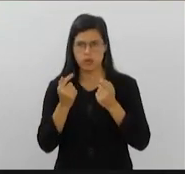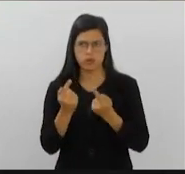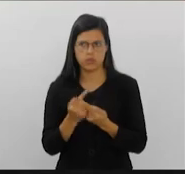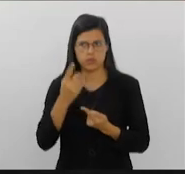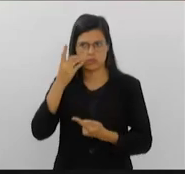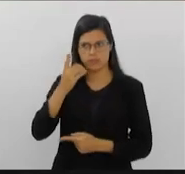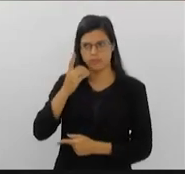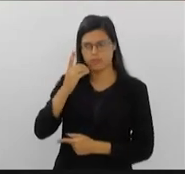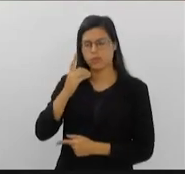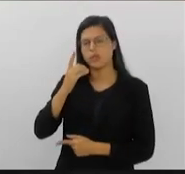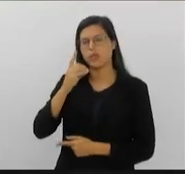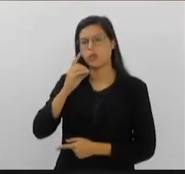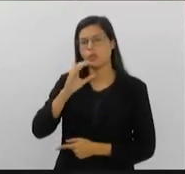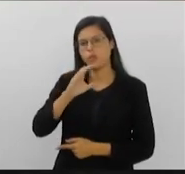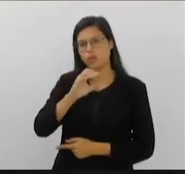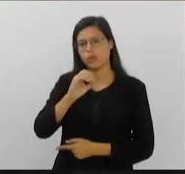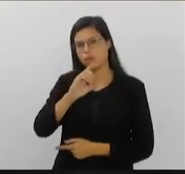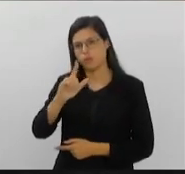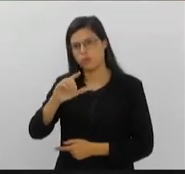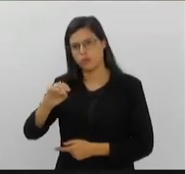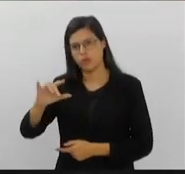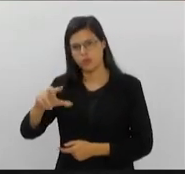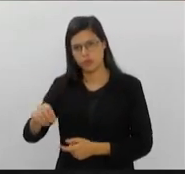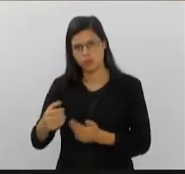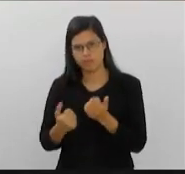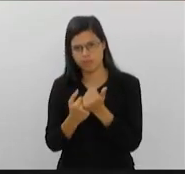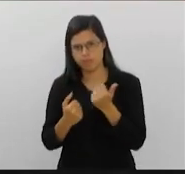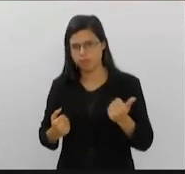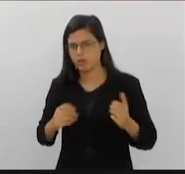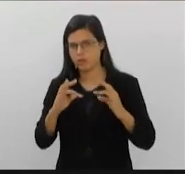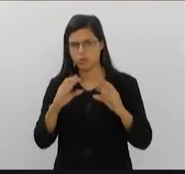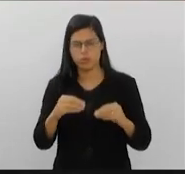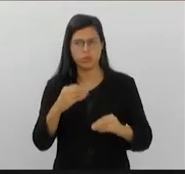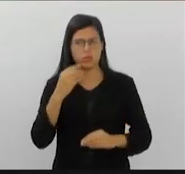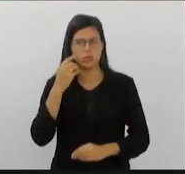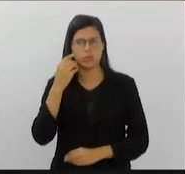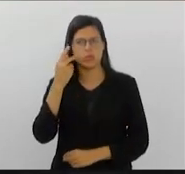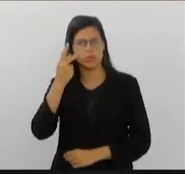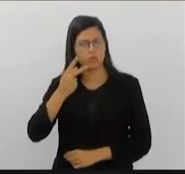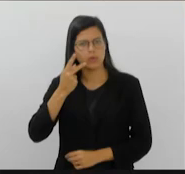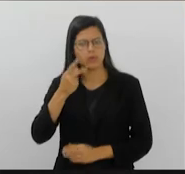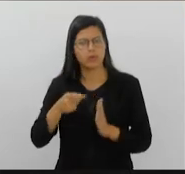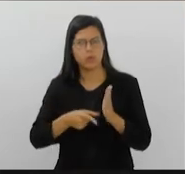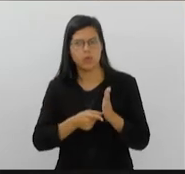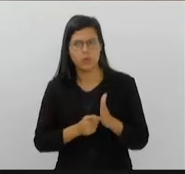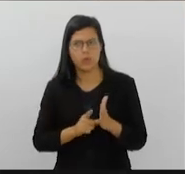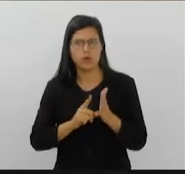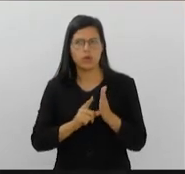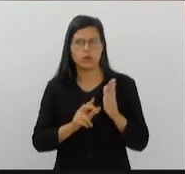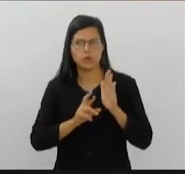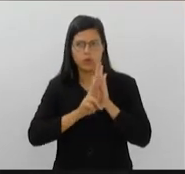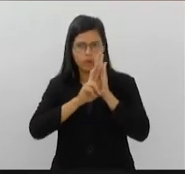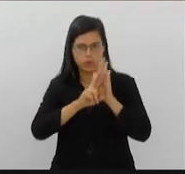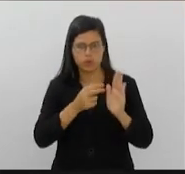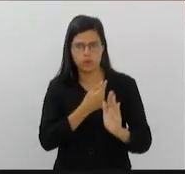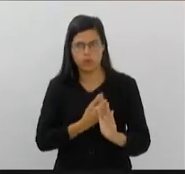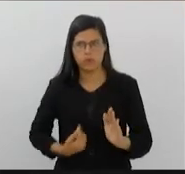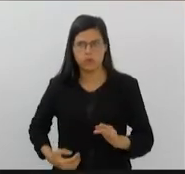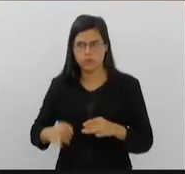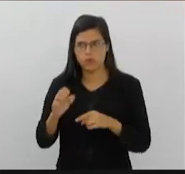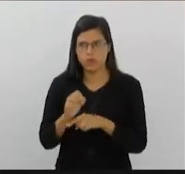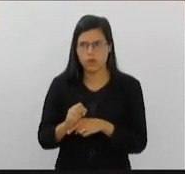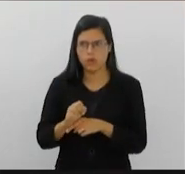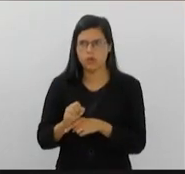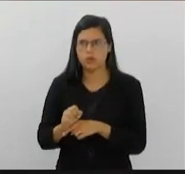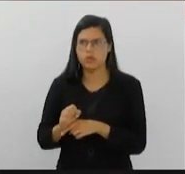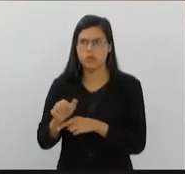deputado Vinícius Cozzolino, que tem sido um parceiro nosso, a todos os parlamentares que passaram aqui antes, aos representantes do governo do Estado, mencionei o Luan, estou vendo a Monique,